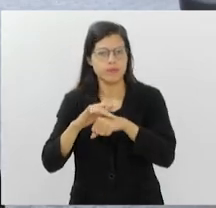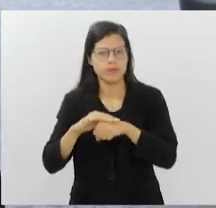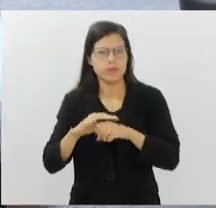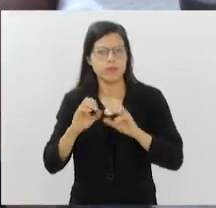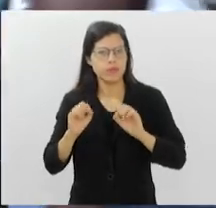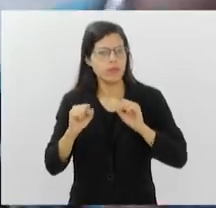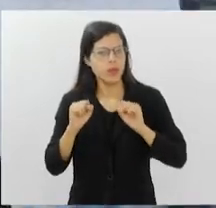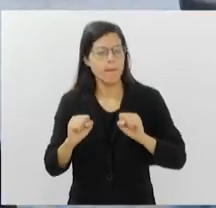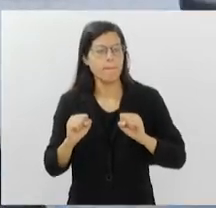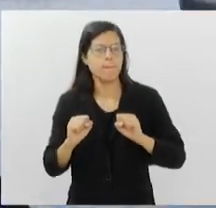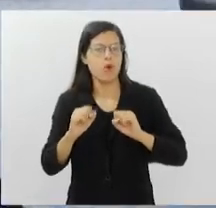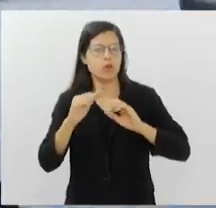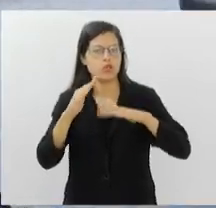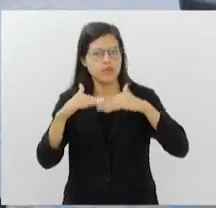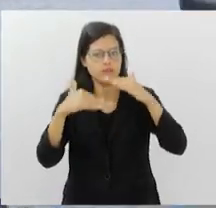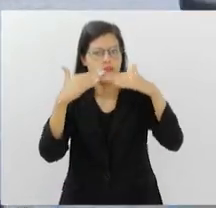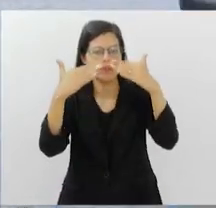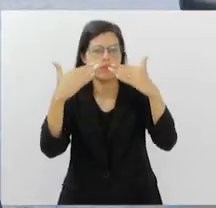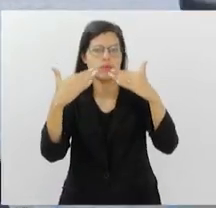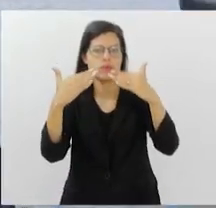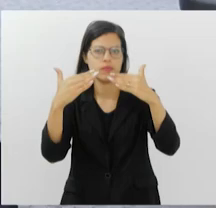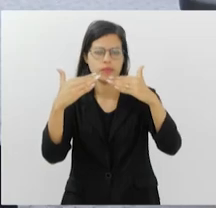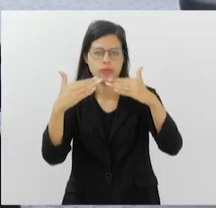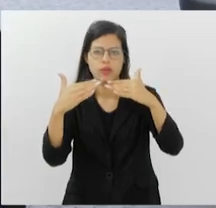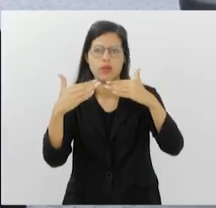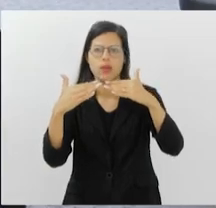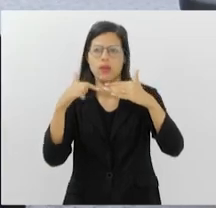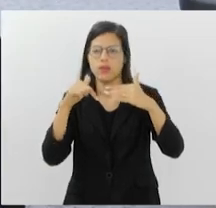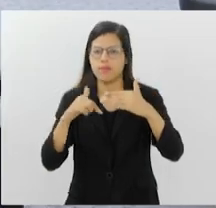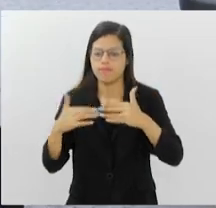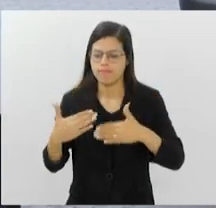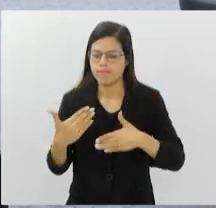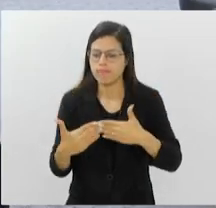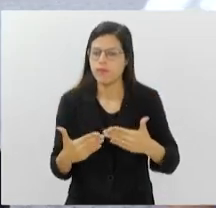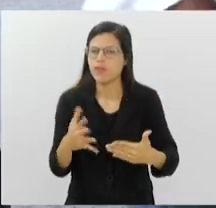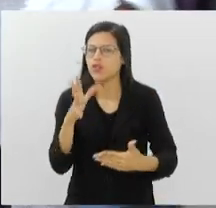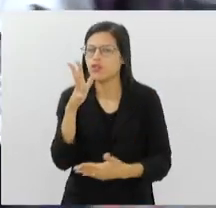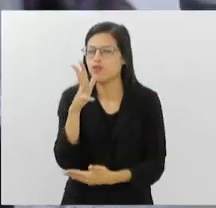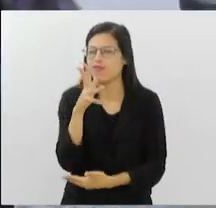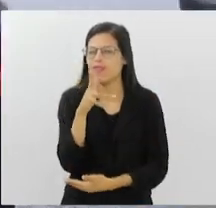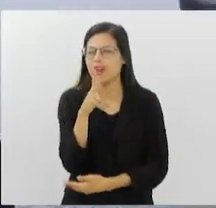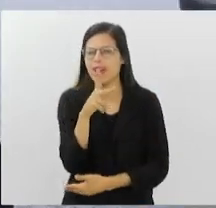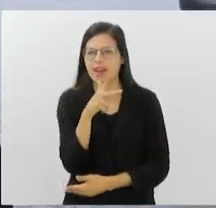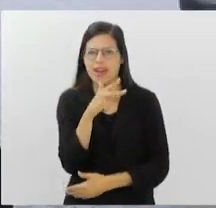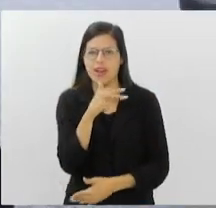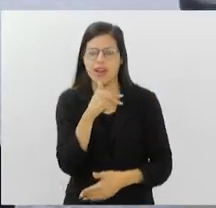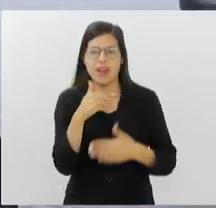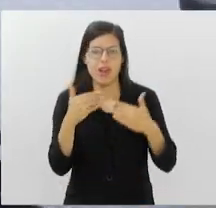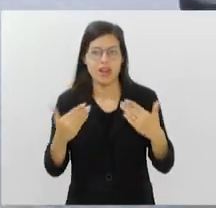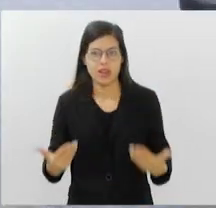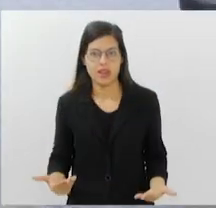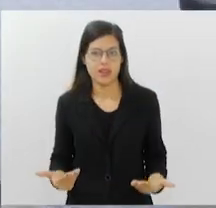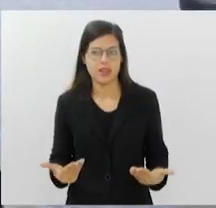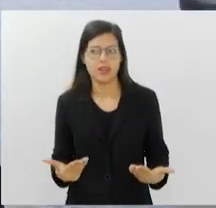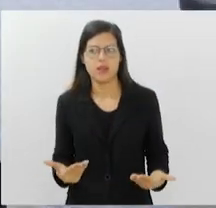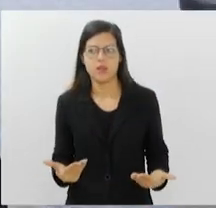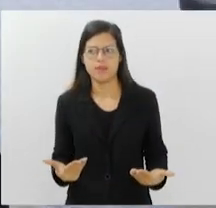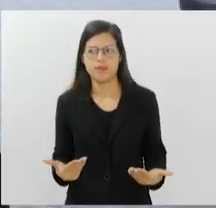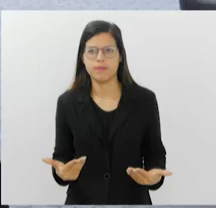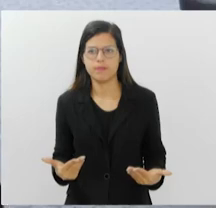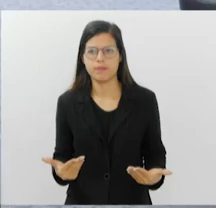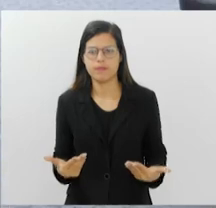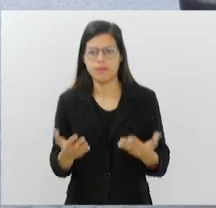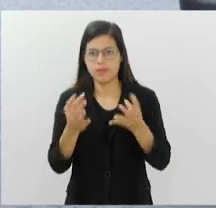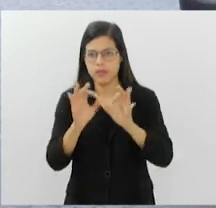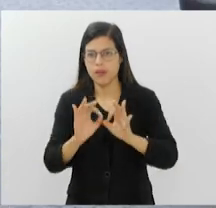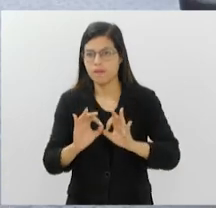evoluir de uma maneira muito arrastada. Então, sífilis, a grande